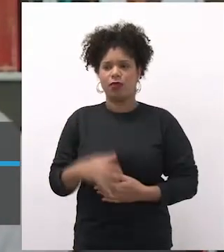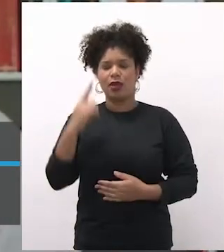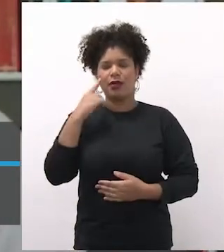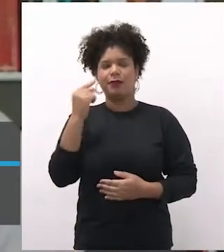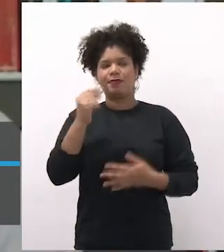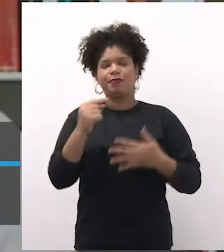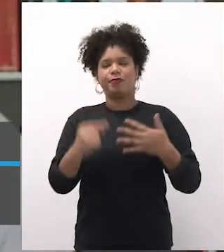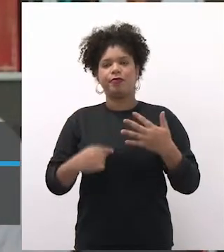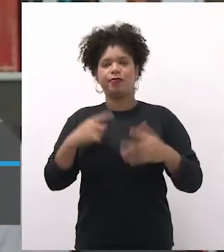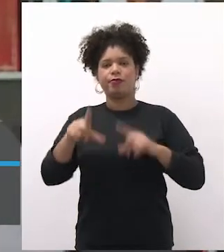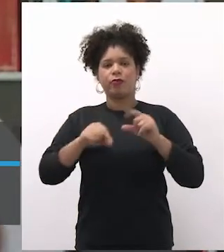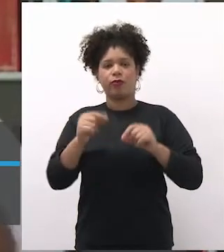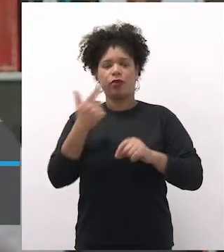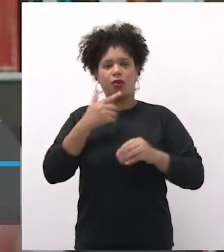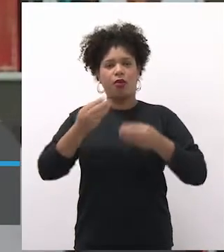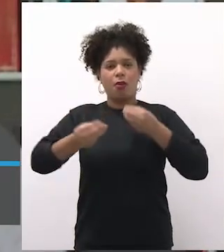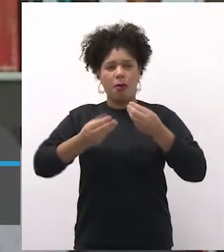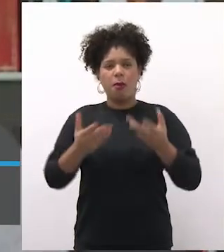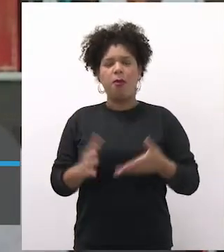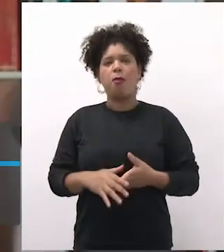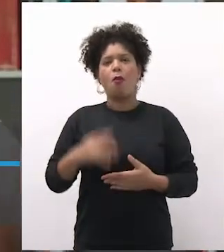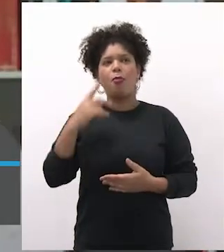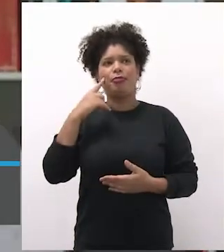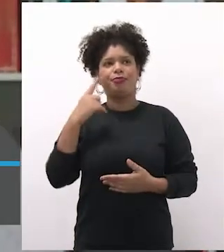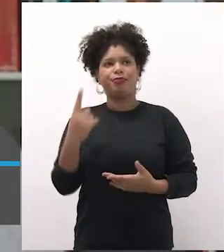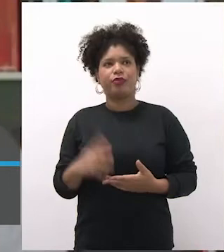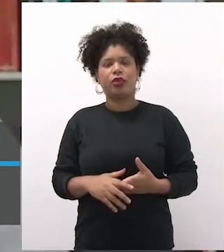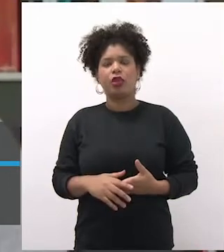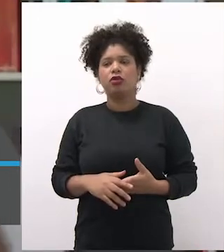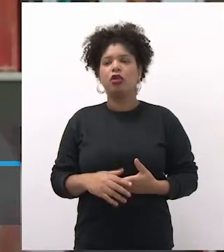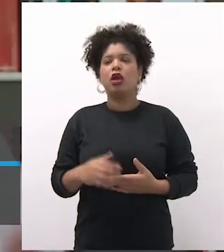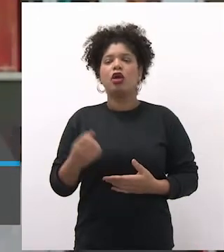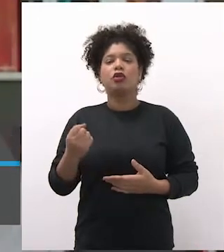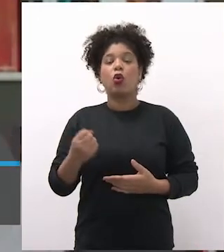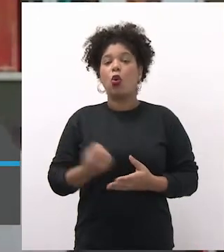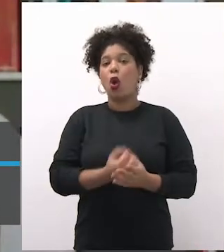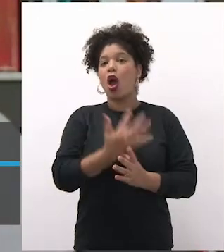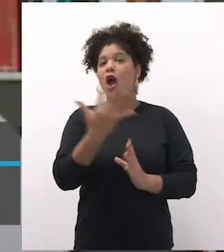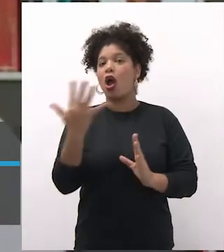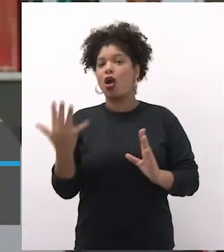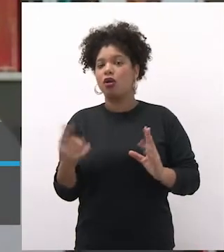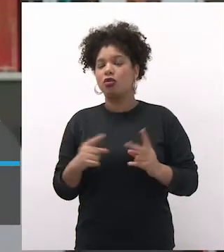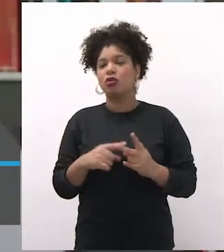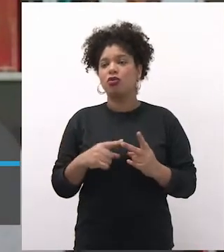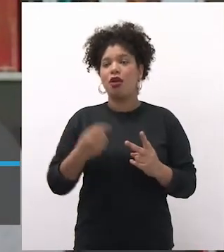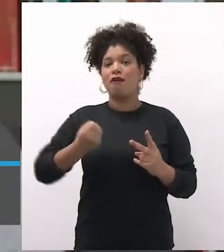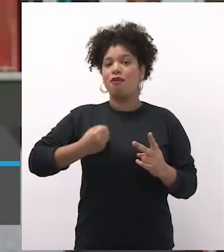critérios que a gente estabeleceu? Volume, valores e a temática de acordo